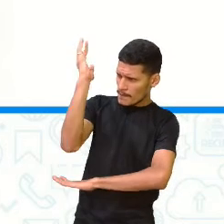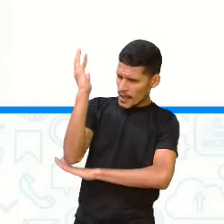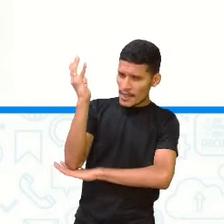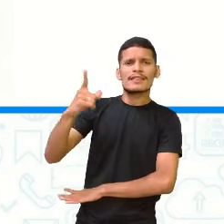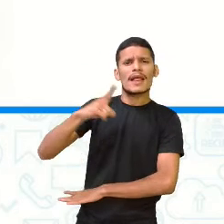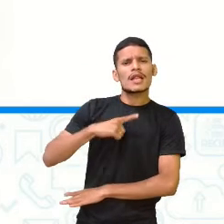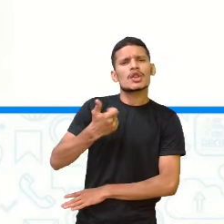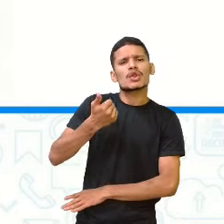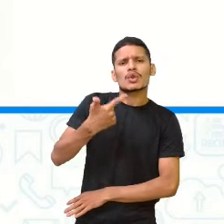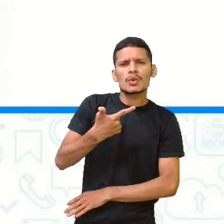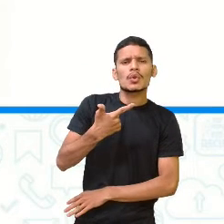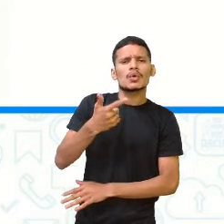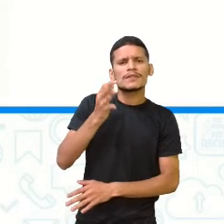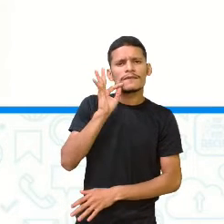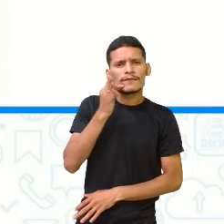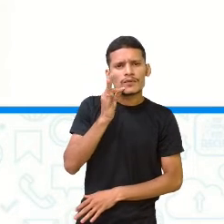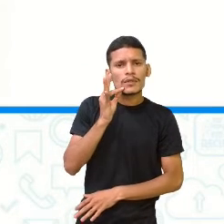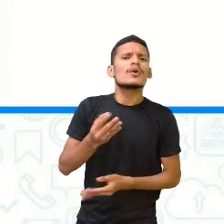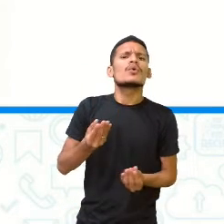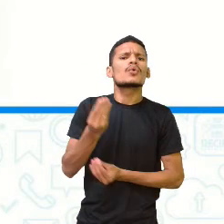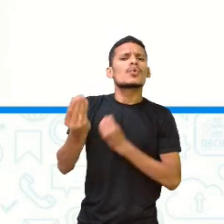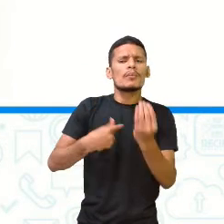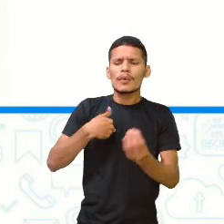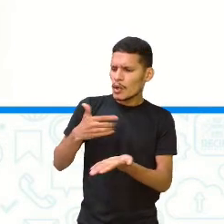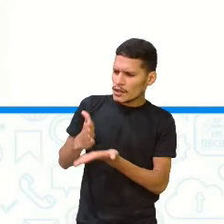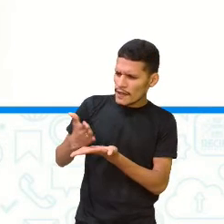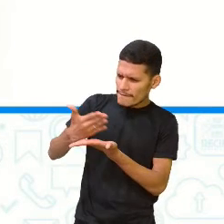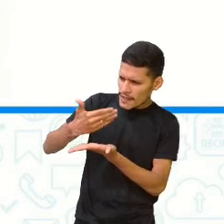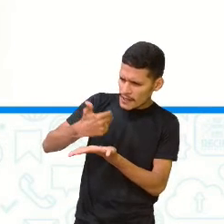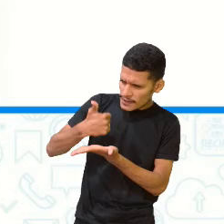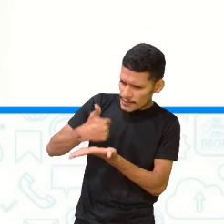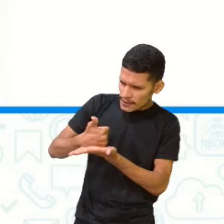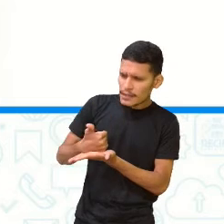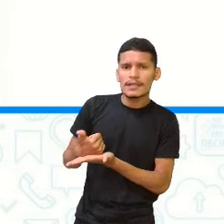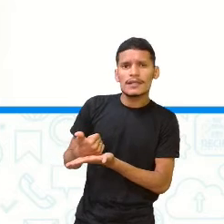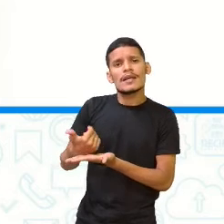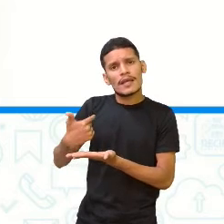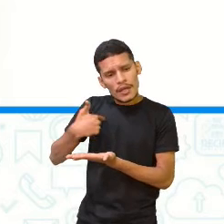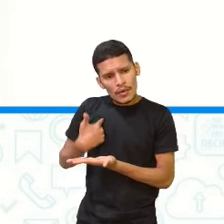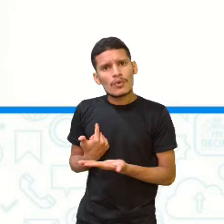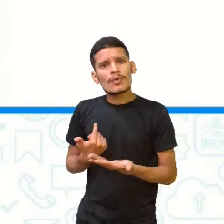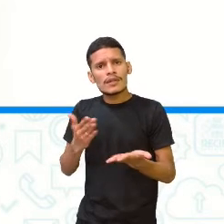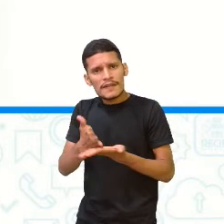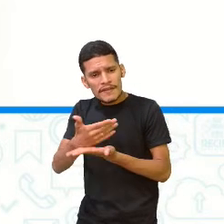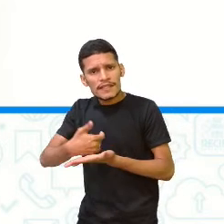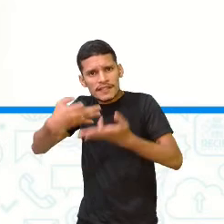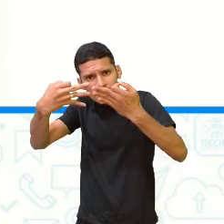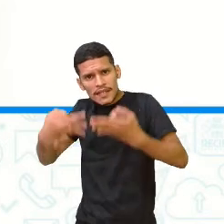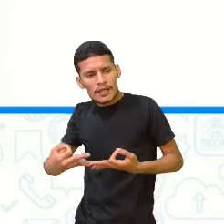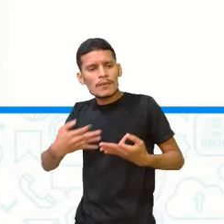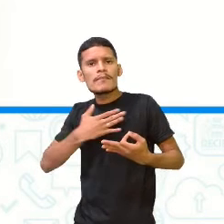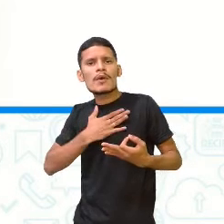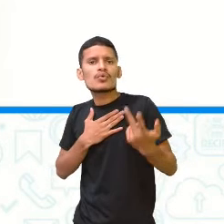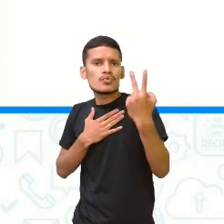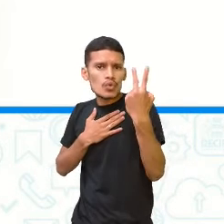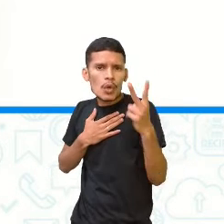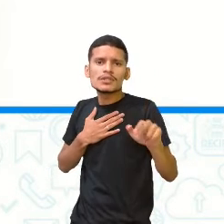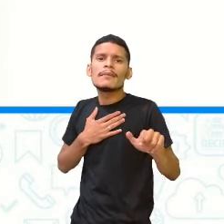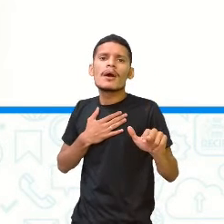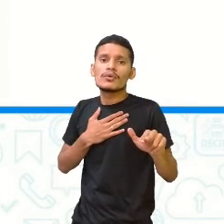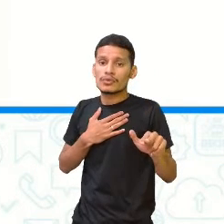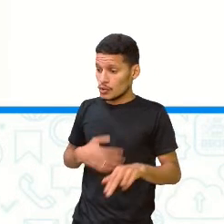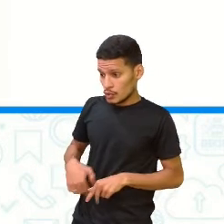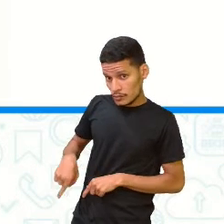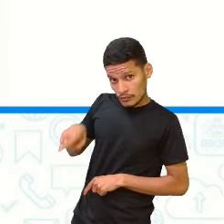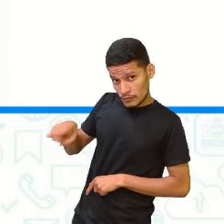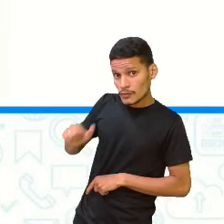12 frutas. Como faço para dividir essas frutas com meus 2 irmãos? Lembrando que a garotinha aí